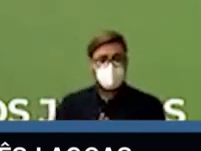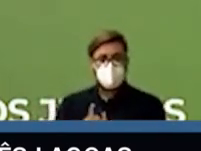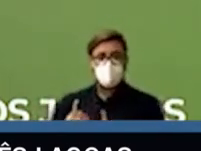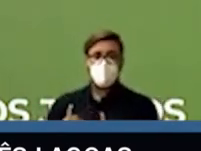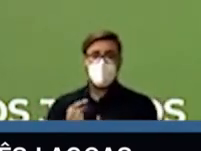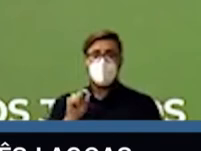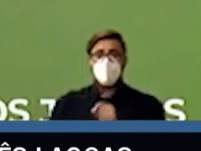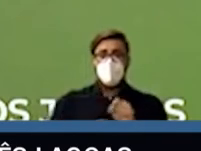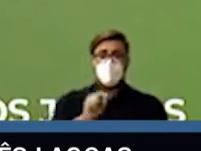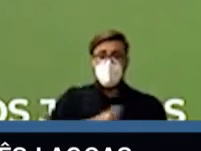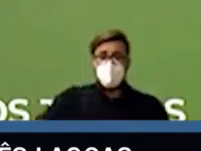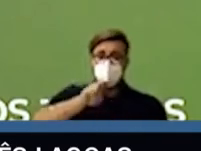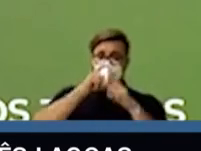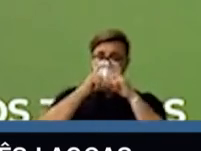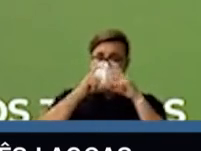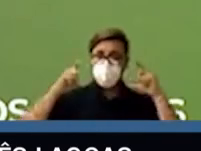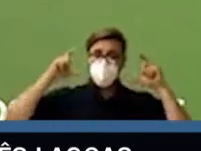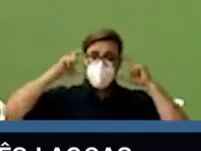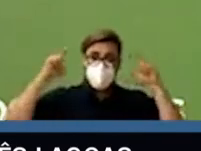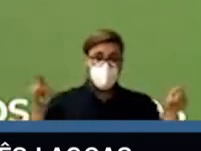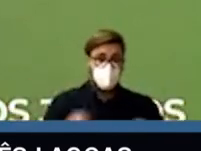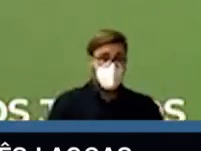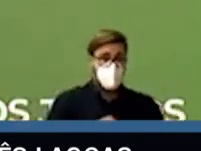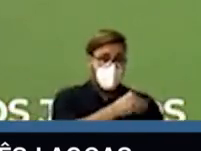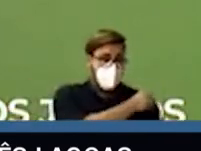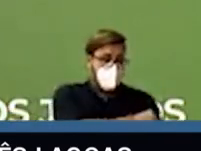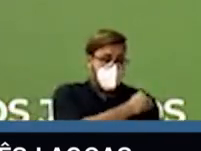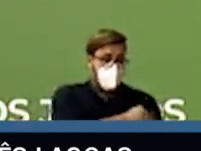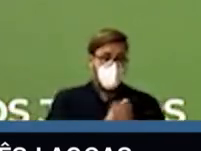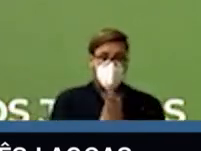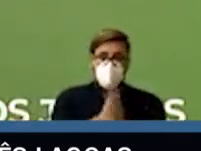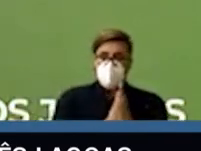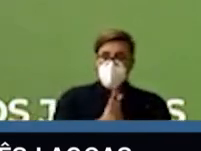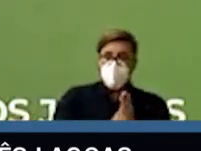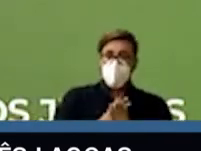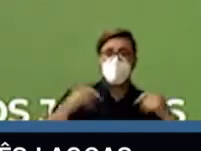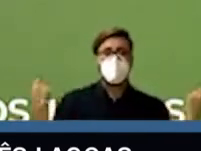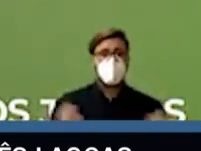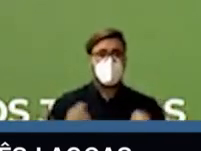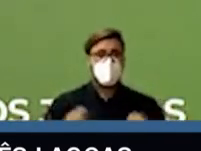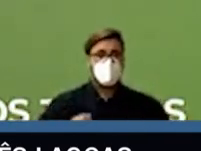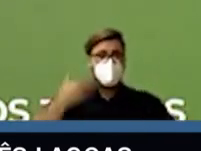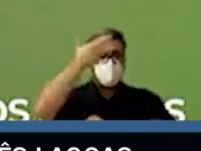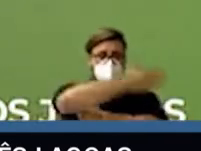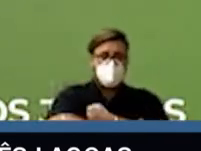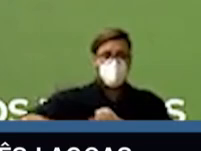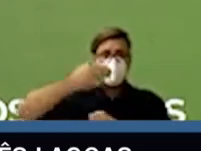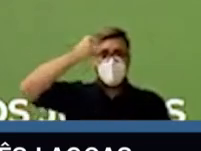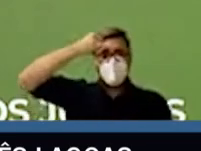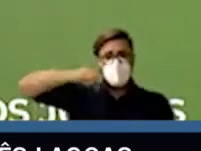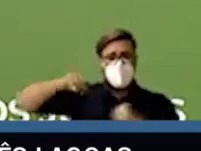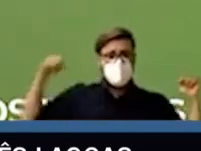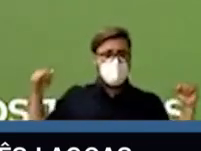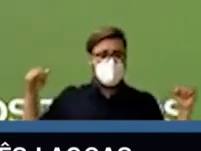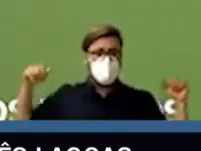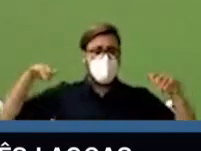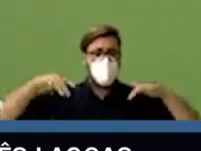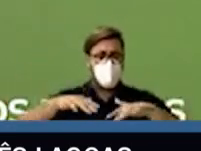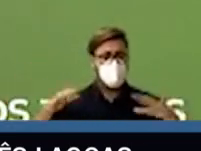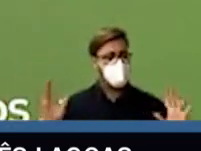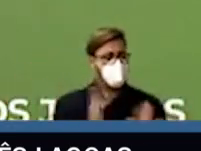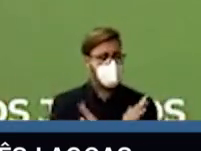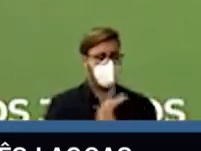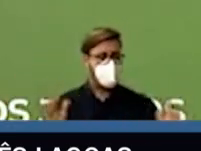distanciamento uso de máscara o álcool em gel a proteção ali das pessoas evitar as aglomerações